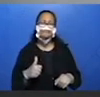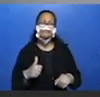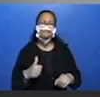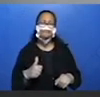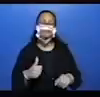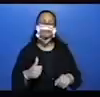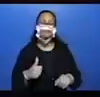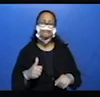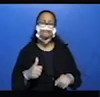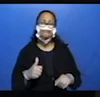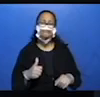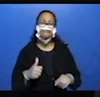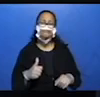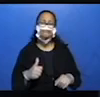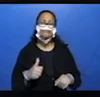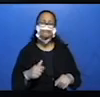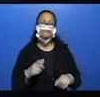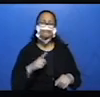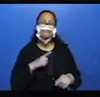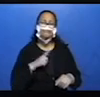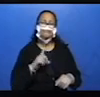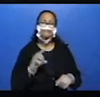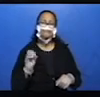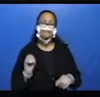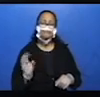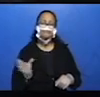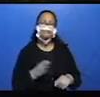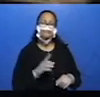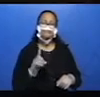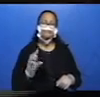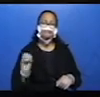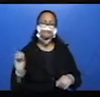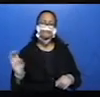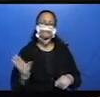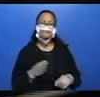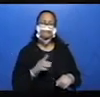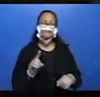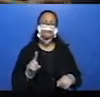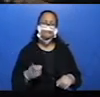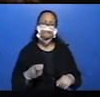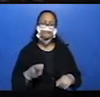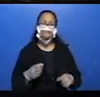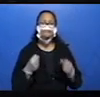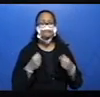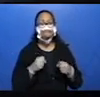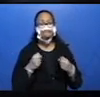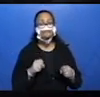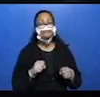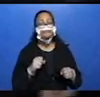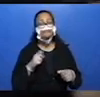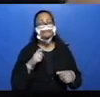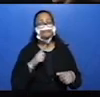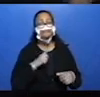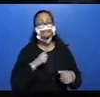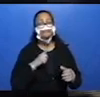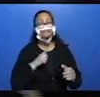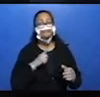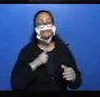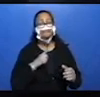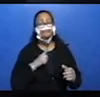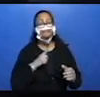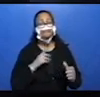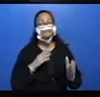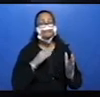Para ser múltiplo de 10, 100, 1000, ele tem que acabar pelo menos com zero. Então, eu vou eliminar todos que não